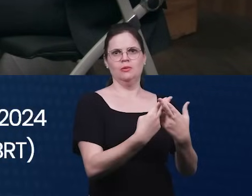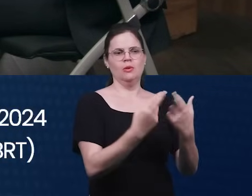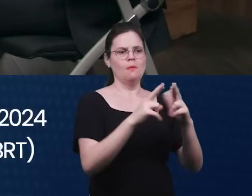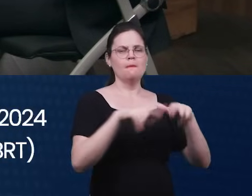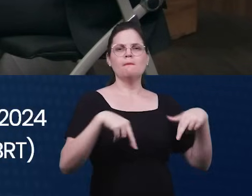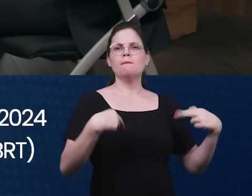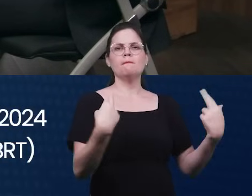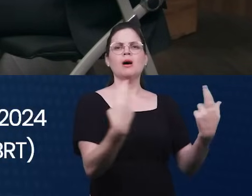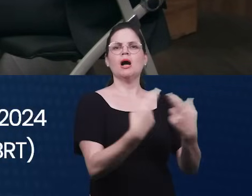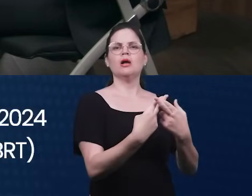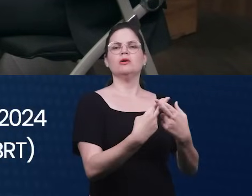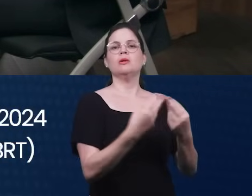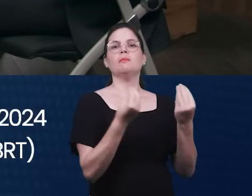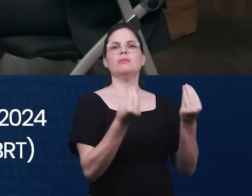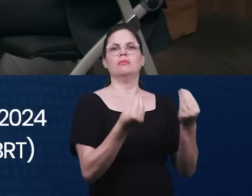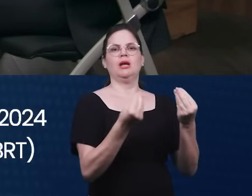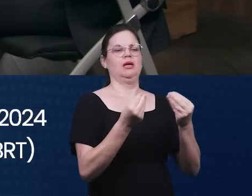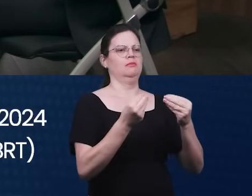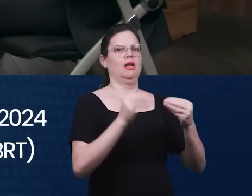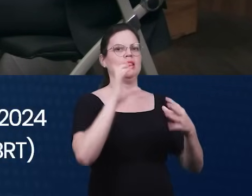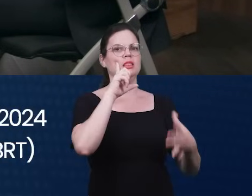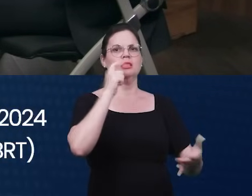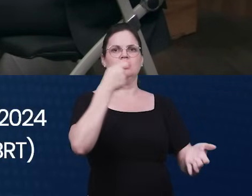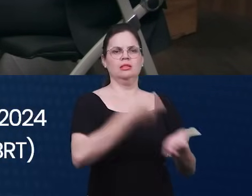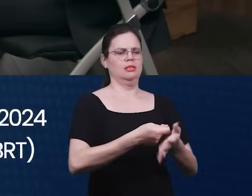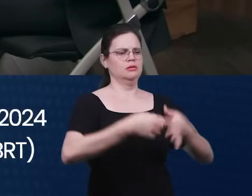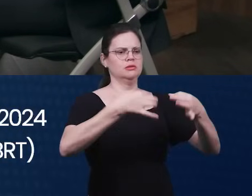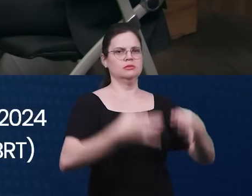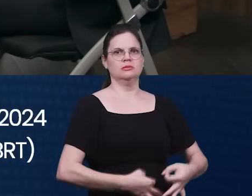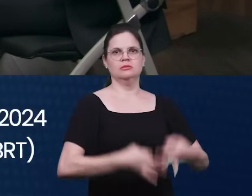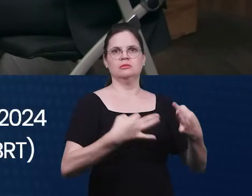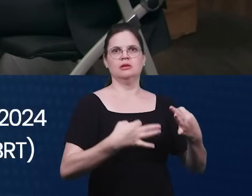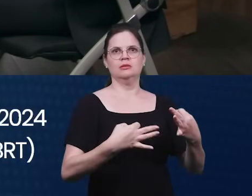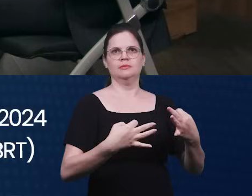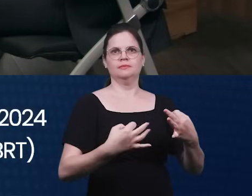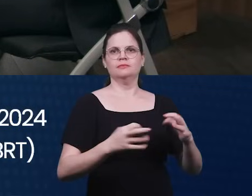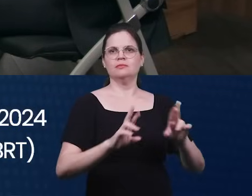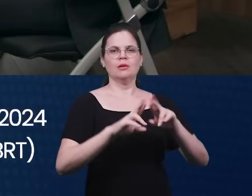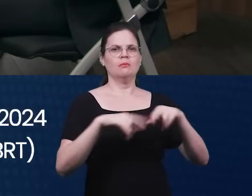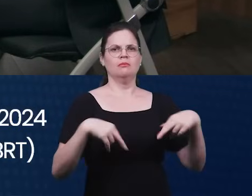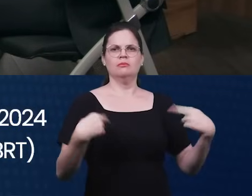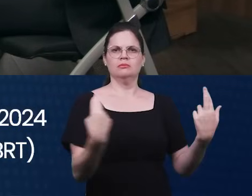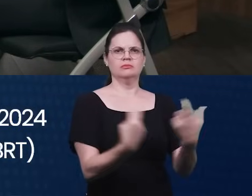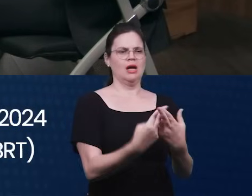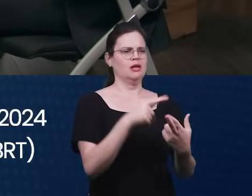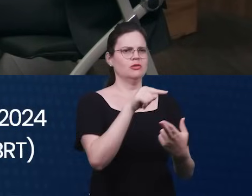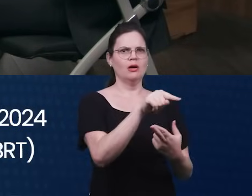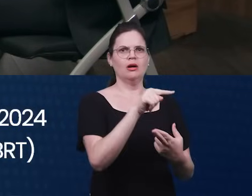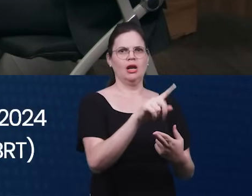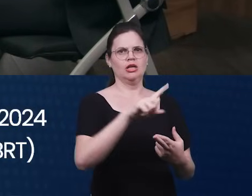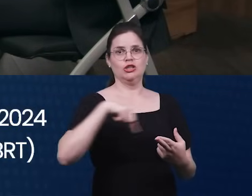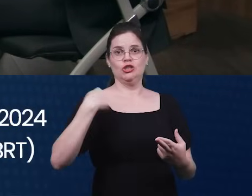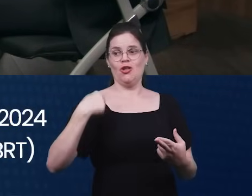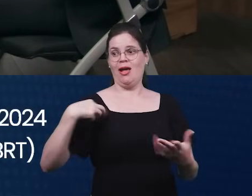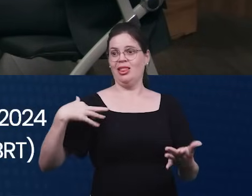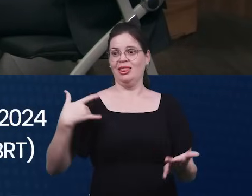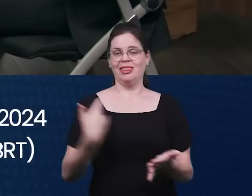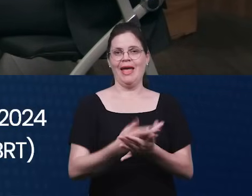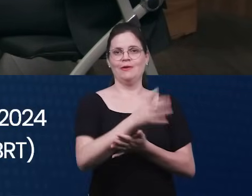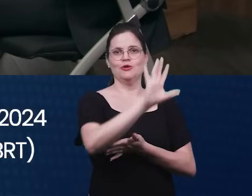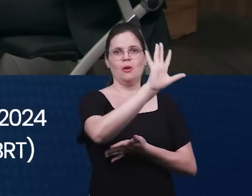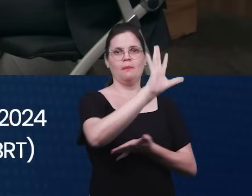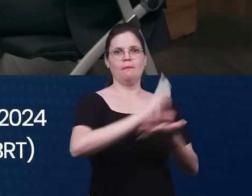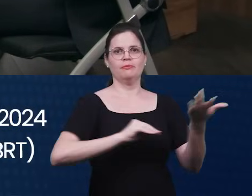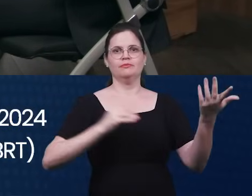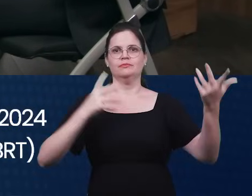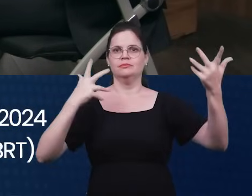reunião que para nós E aí eu abro para vocês falar teve um exemplo que tem